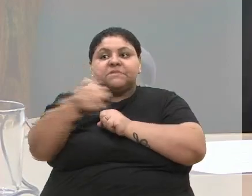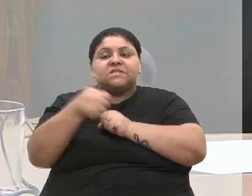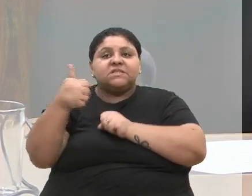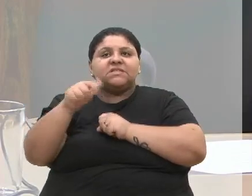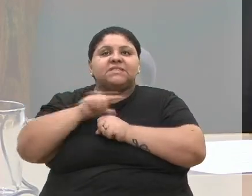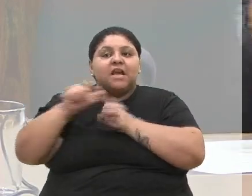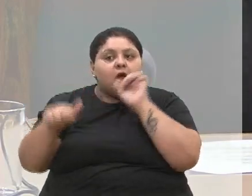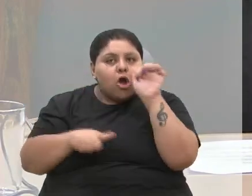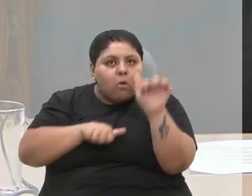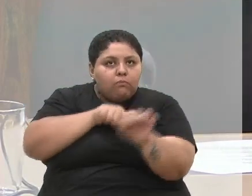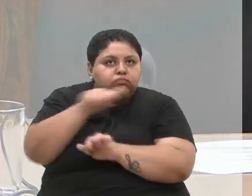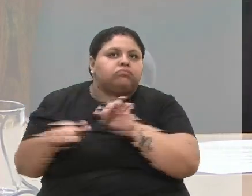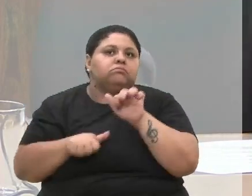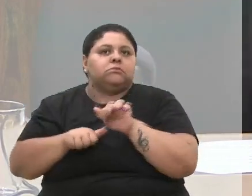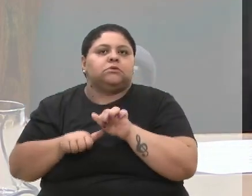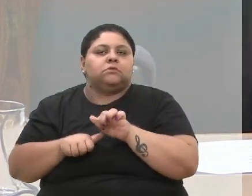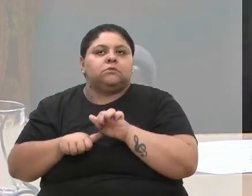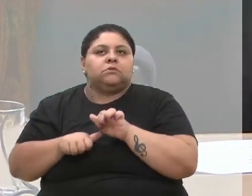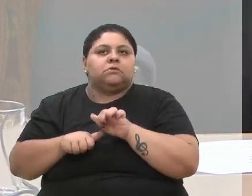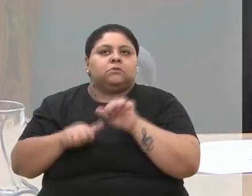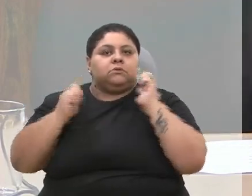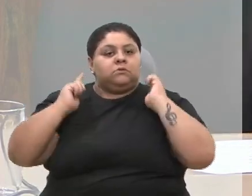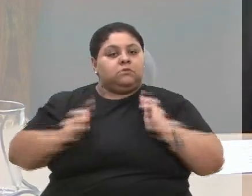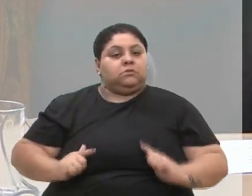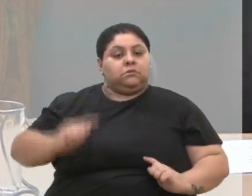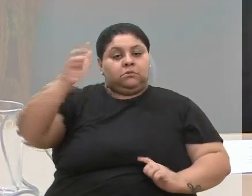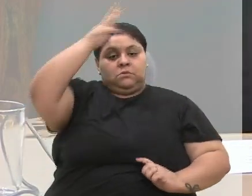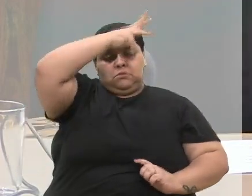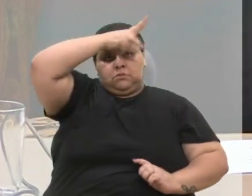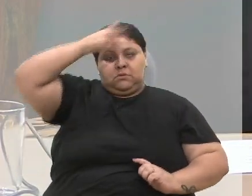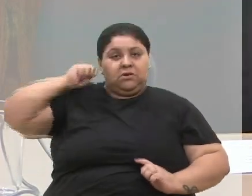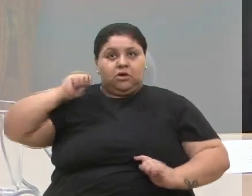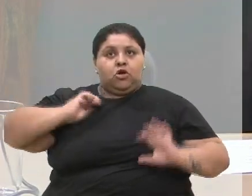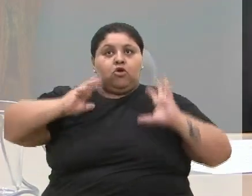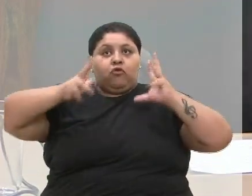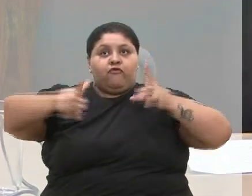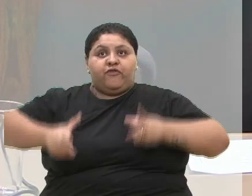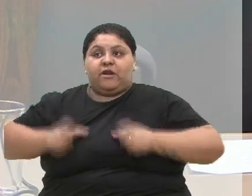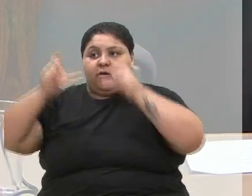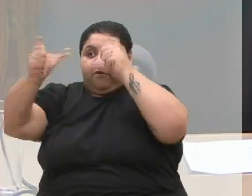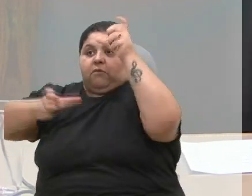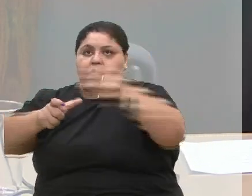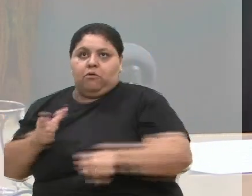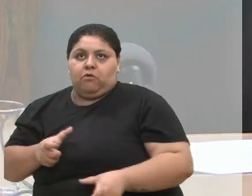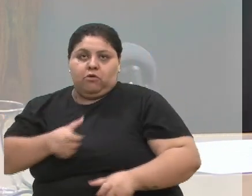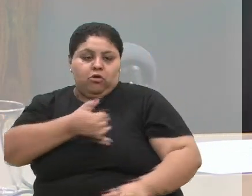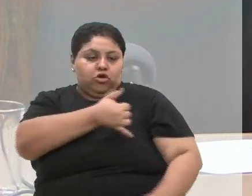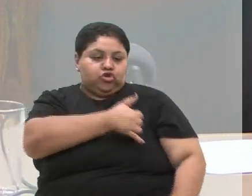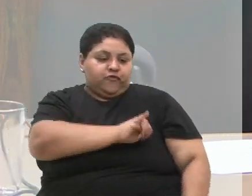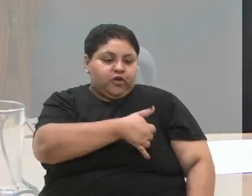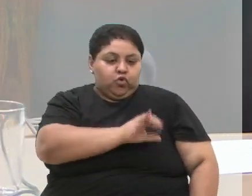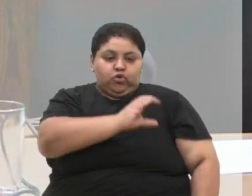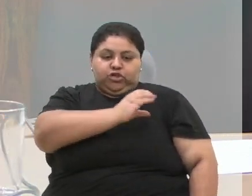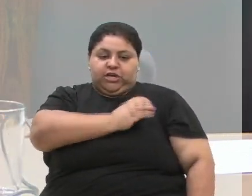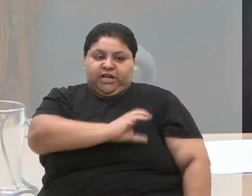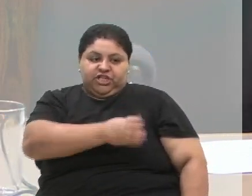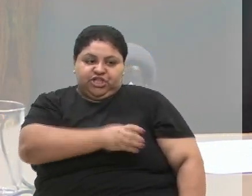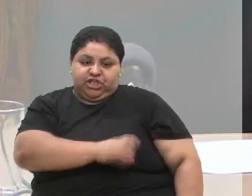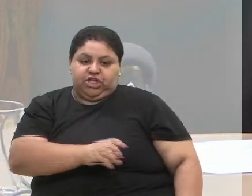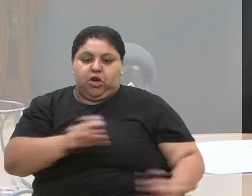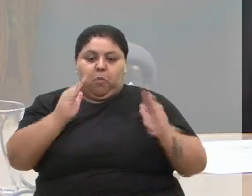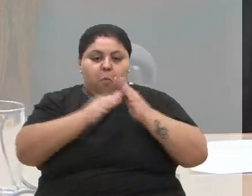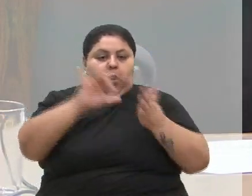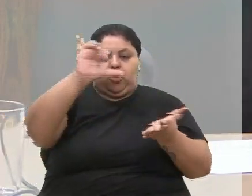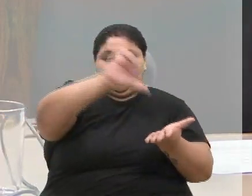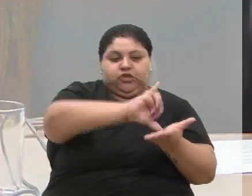tem que mudar: uma gestão municipal, ela precisa governar para todas as pessoas. Para quem é do Juventude, para quem é do Caxias, para quem mora no centro, para quem